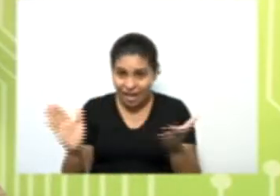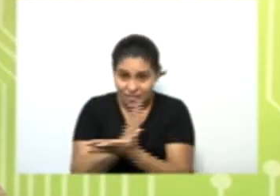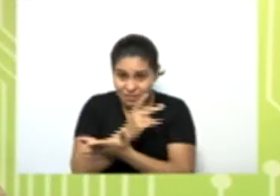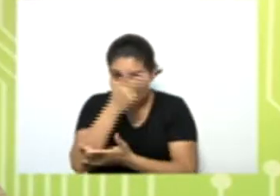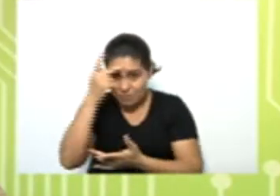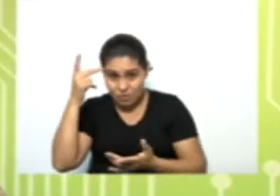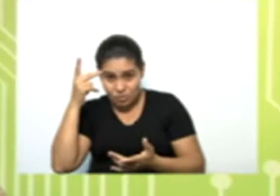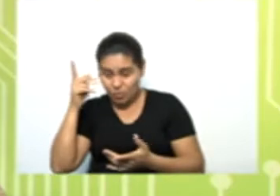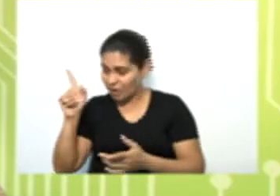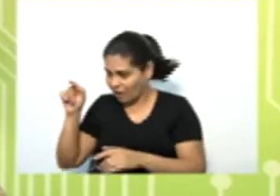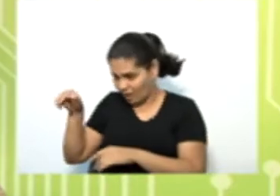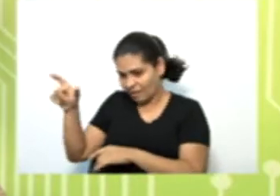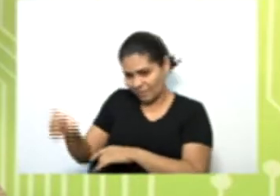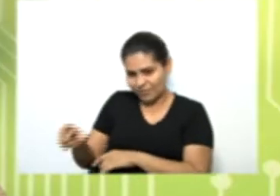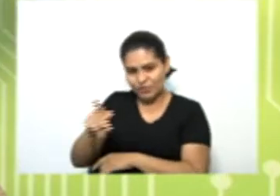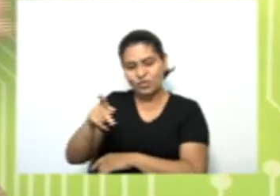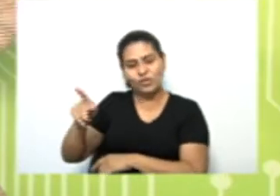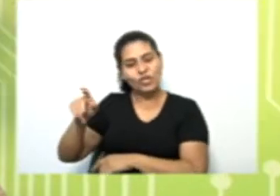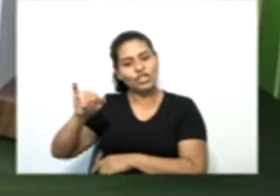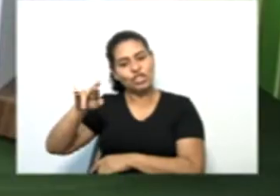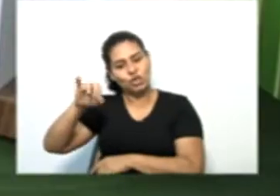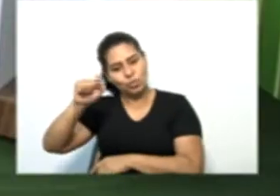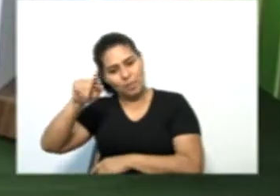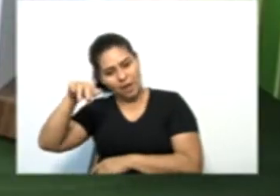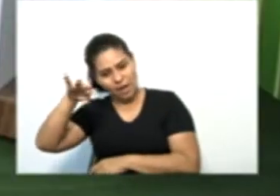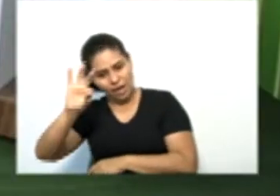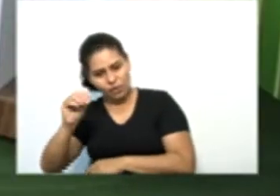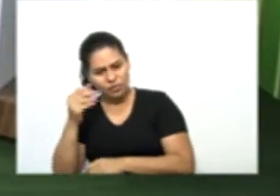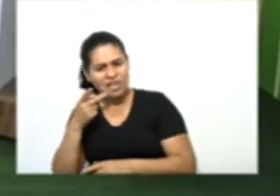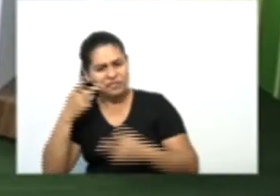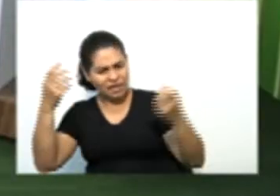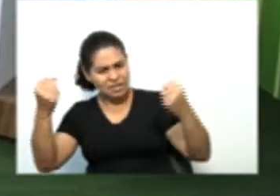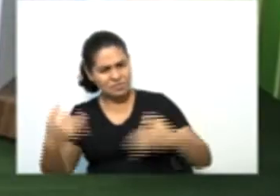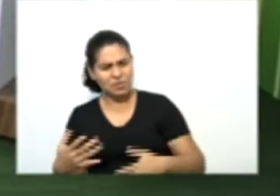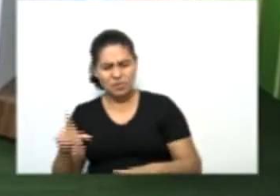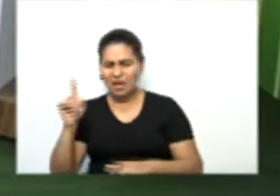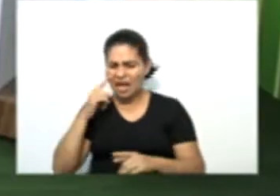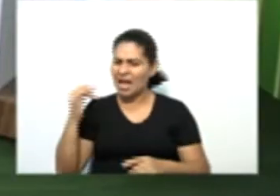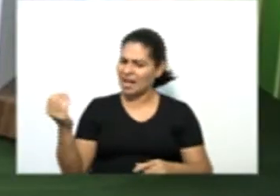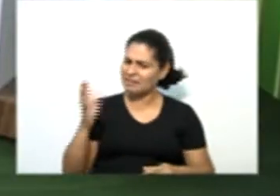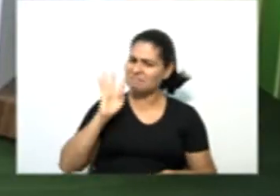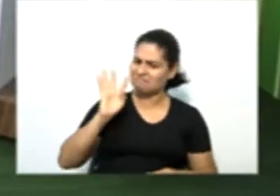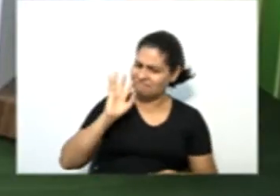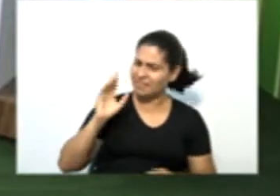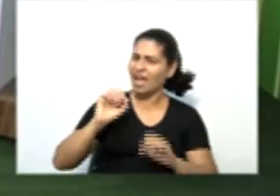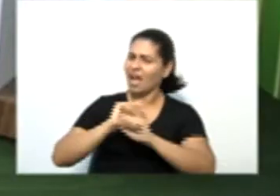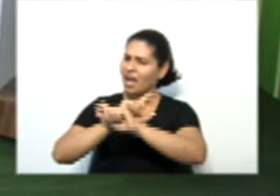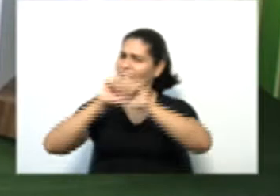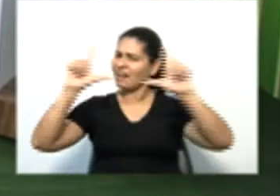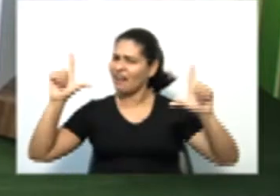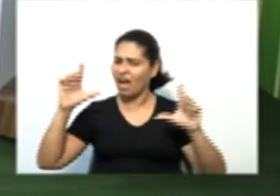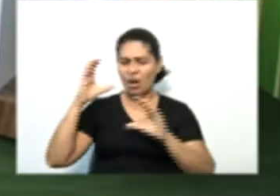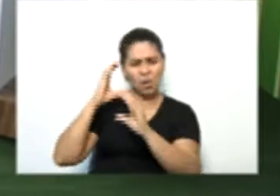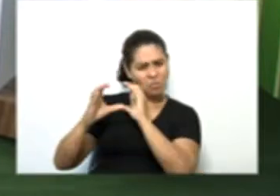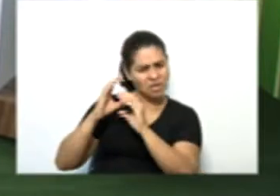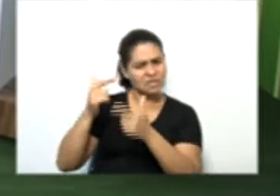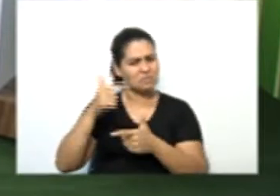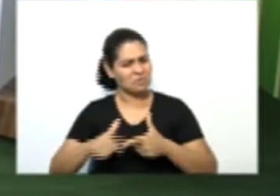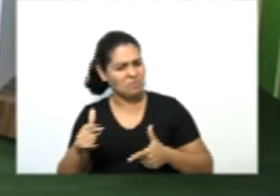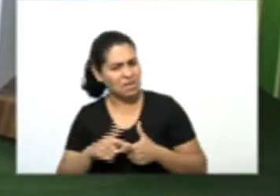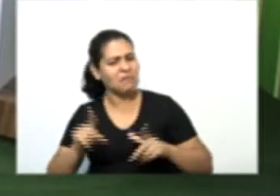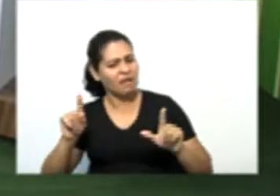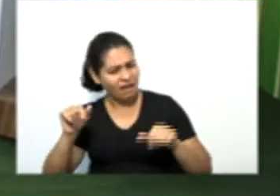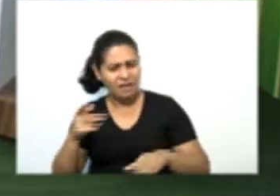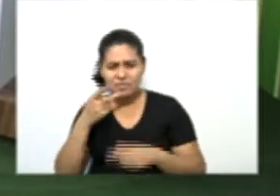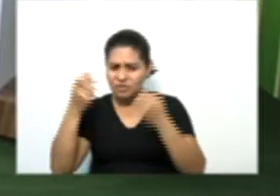até falaram, né, professor Gilberto, sobre essa questão da aula de hoje em si, né, que é interessante a comunicação, lidar com conflitos, não é isso? O pessoal